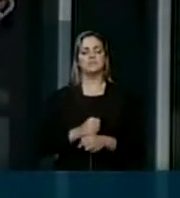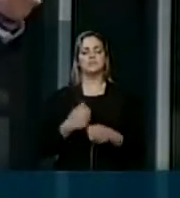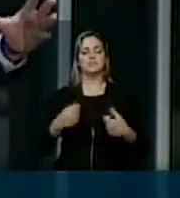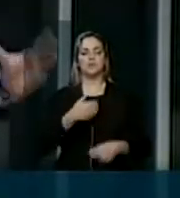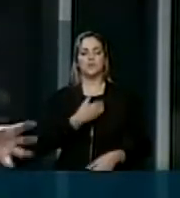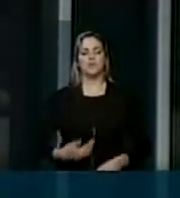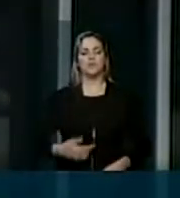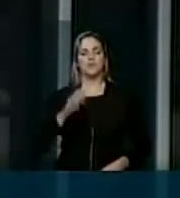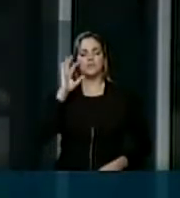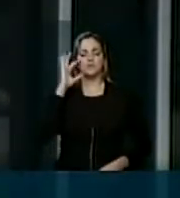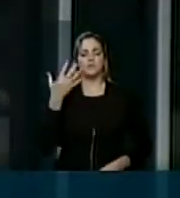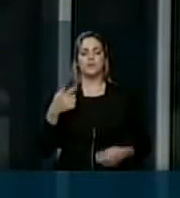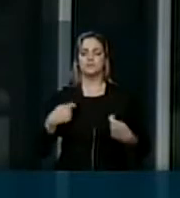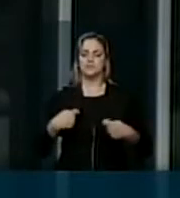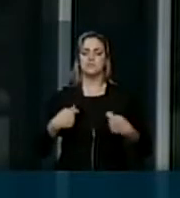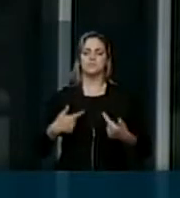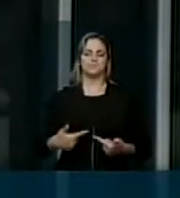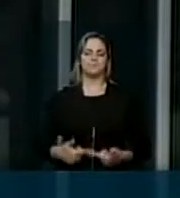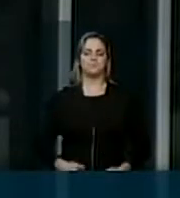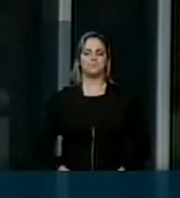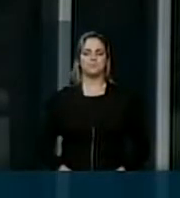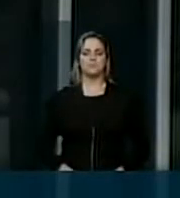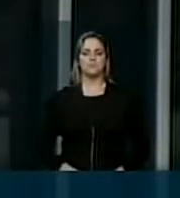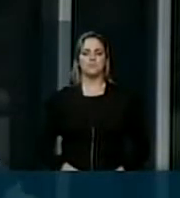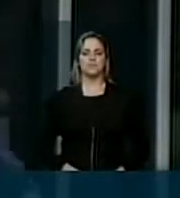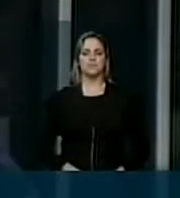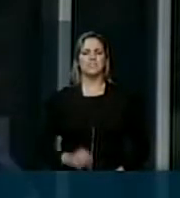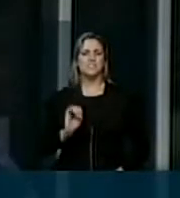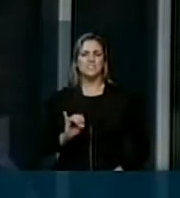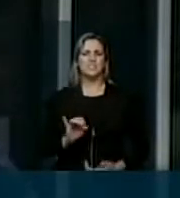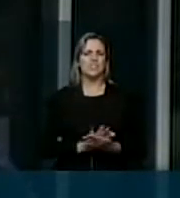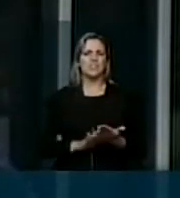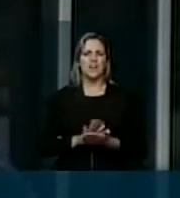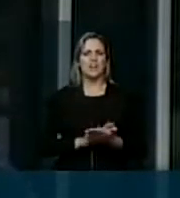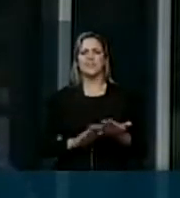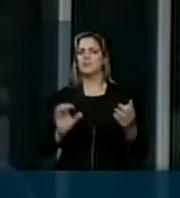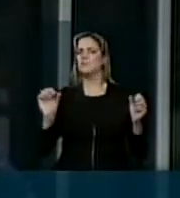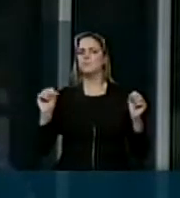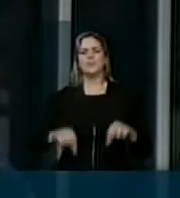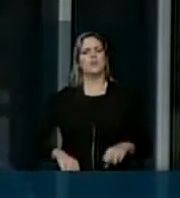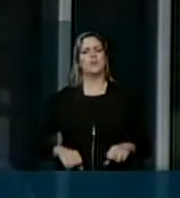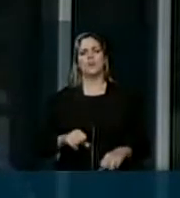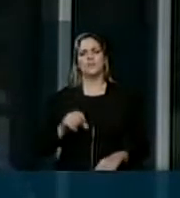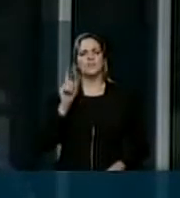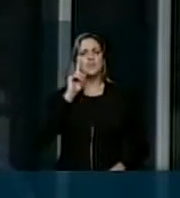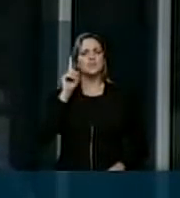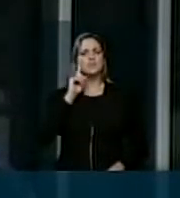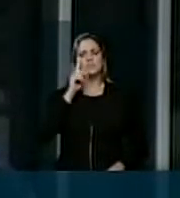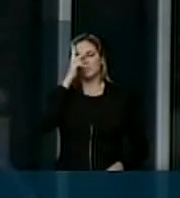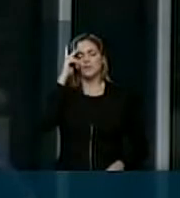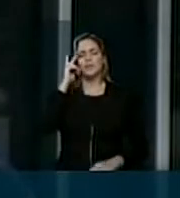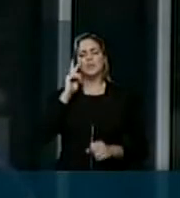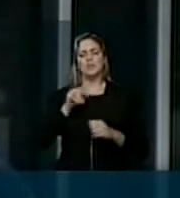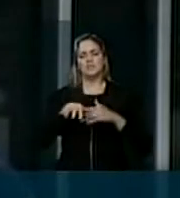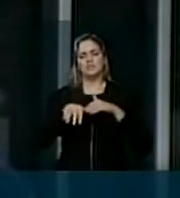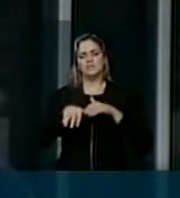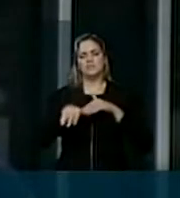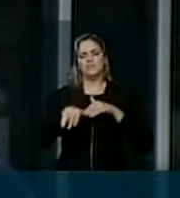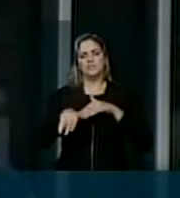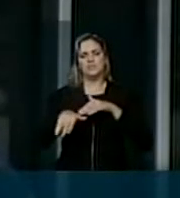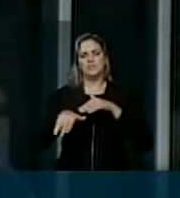no transporte coletivo, tirando tributos dos combustíveis, das peças, da folha de pagamento